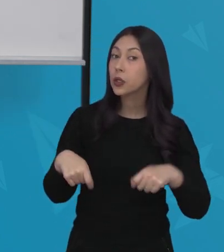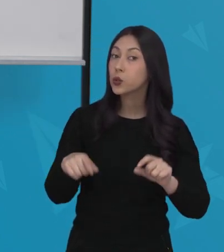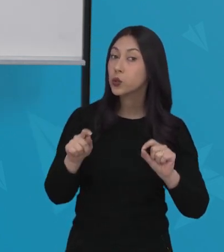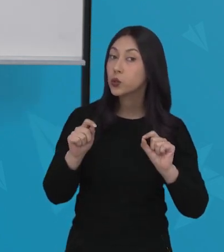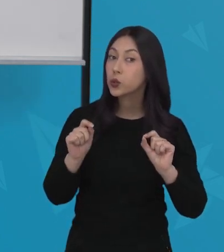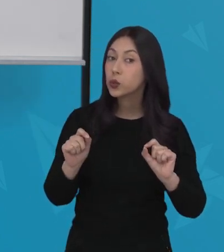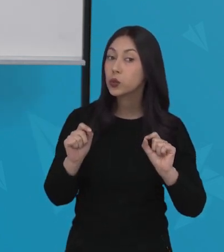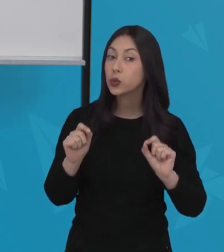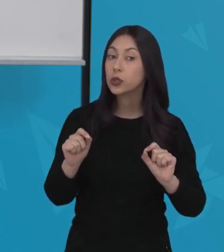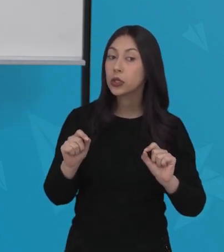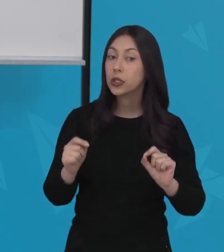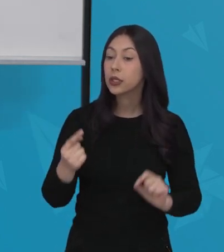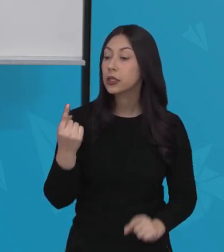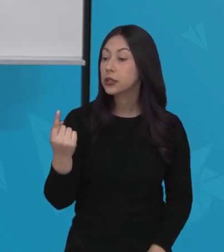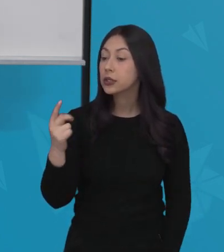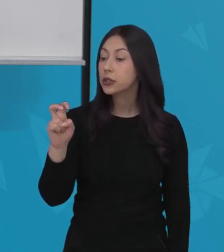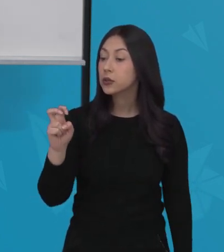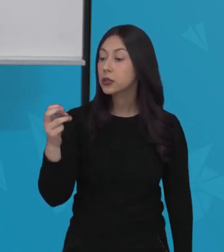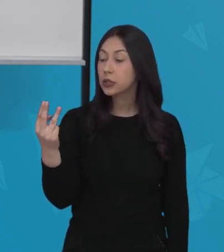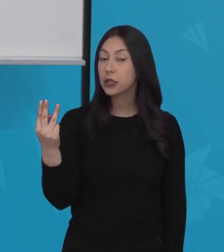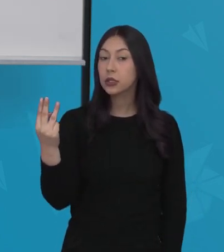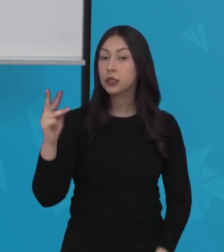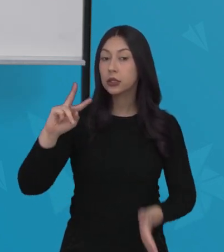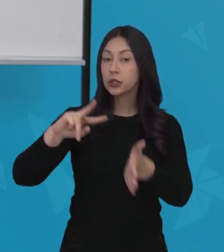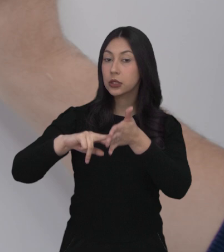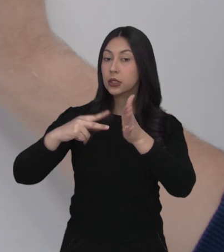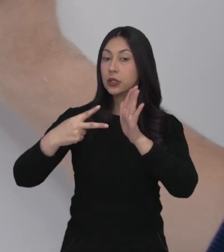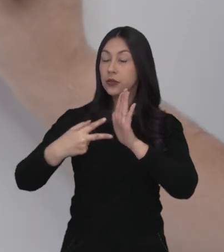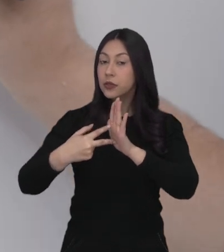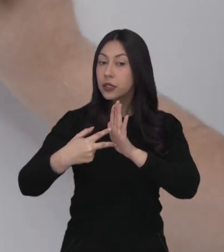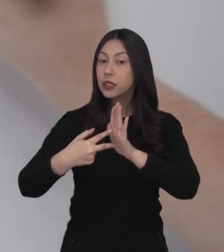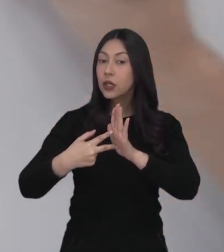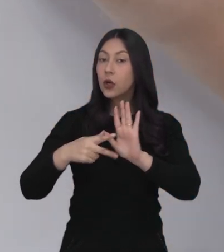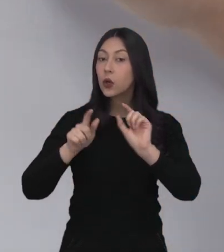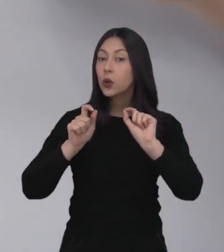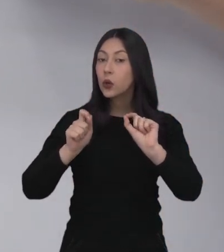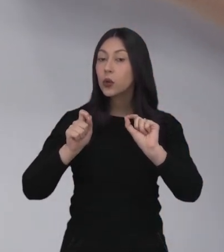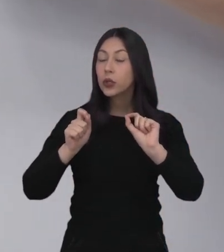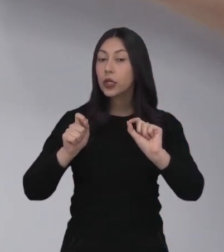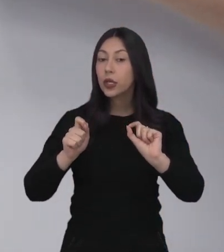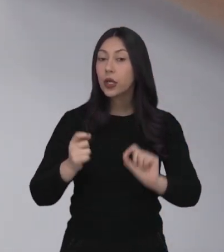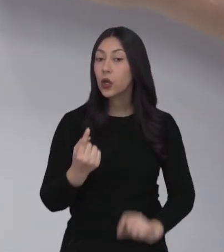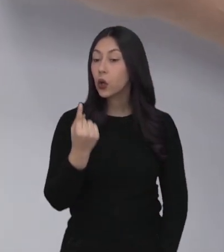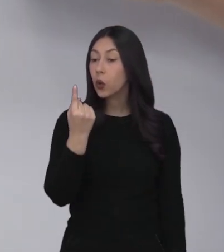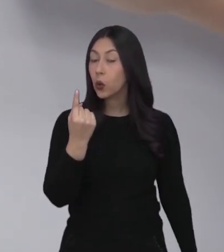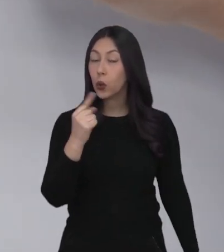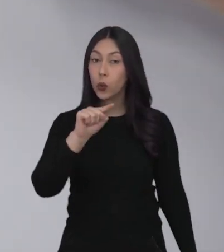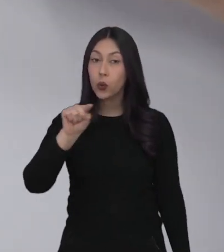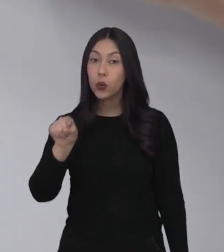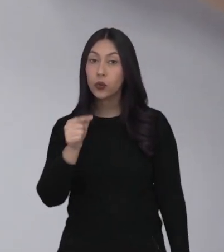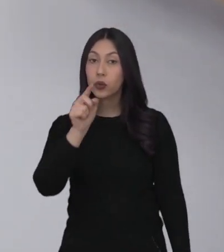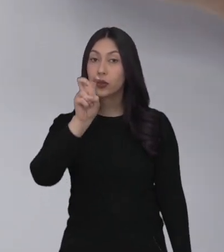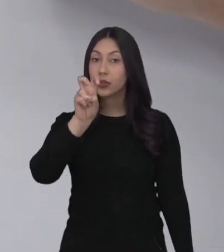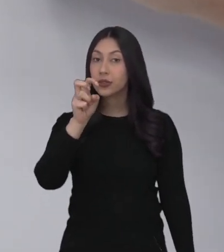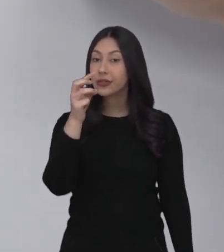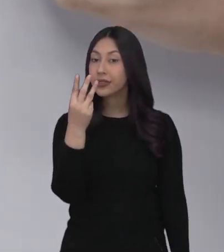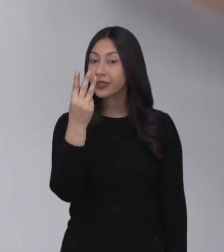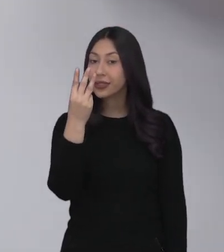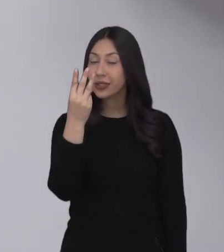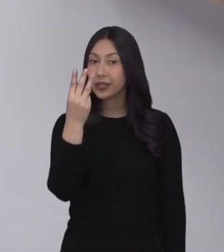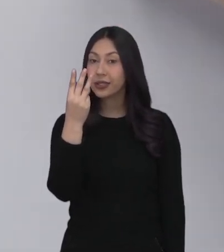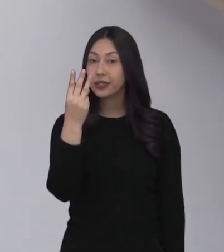justamente 153 é o quê? Vai ser basicamente